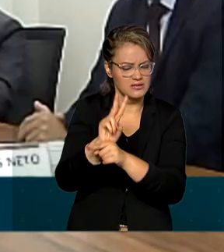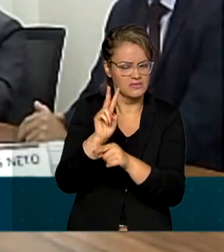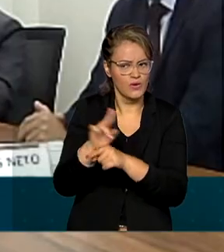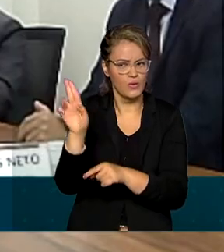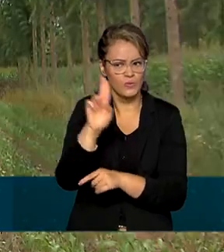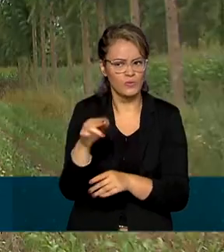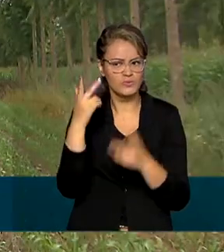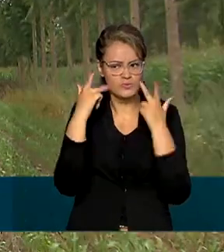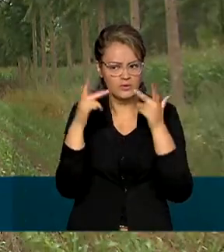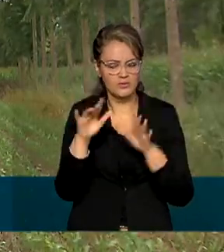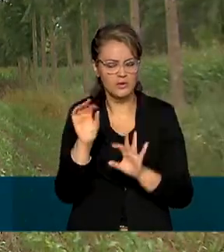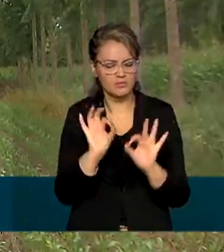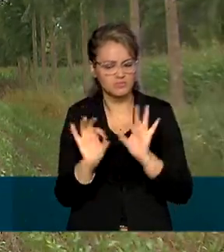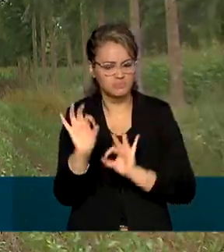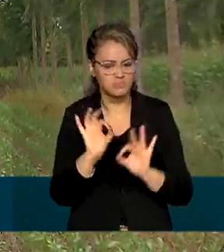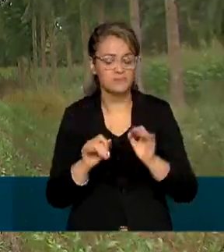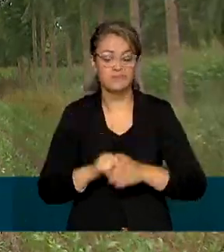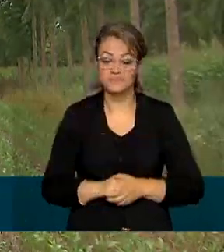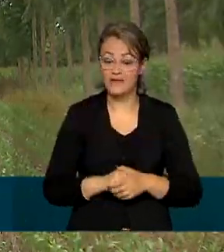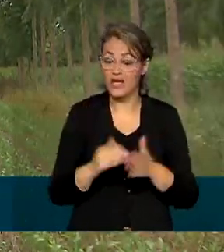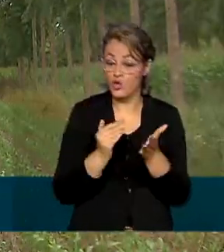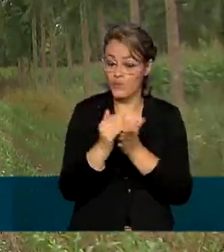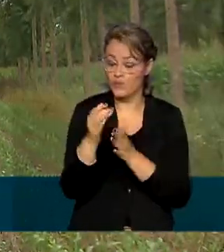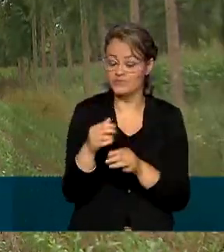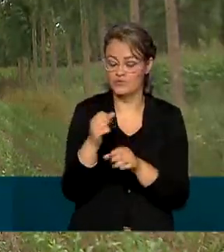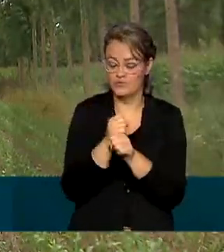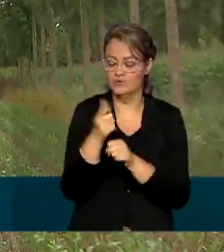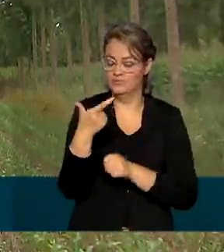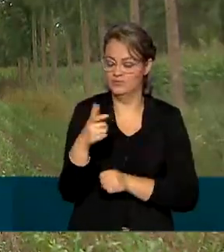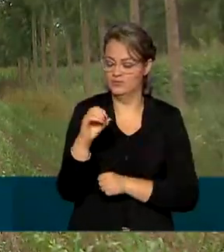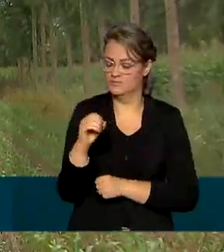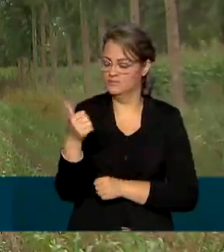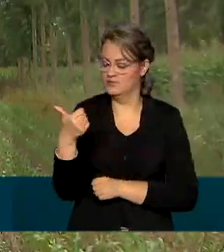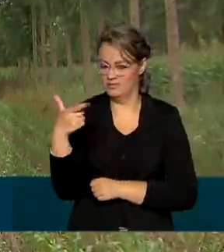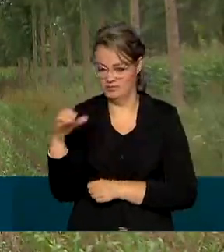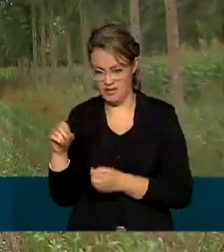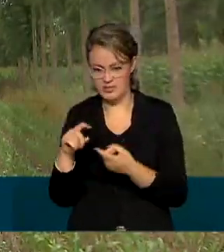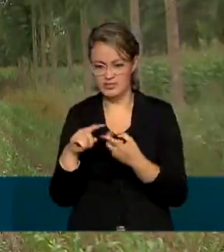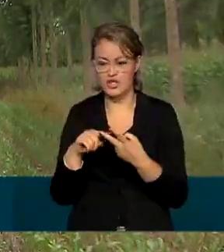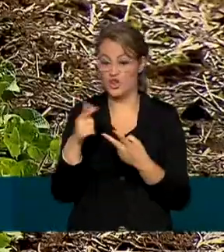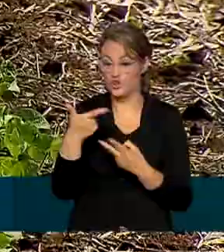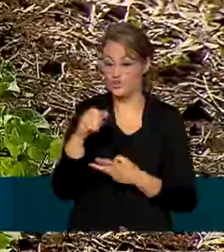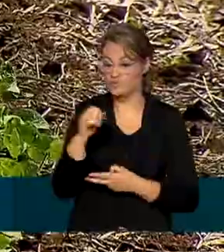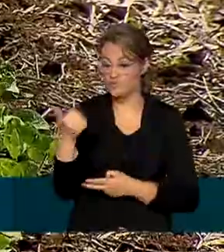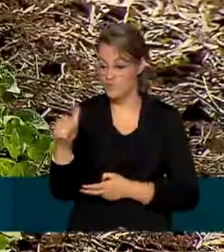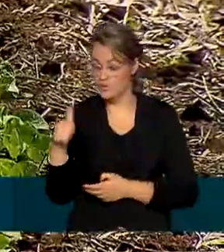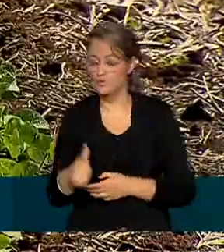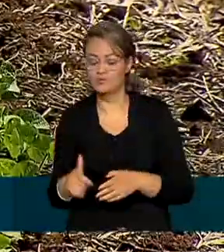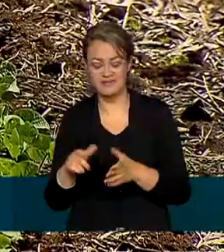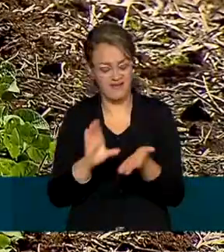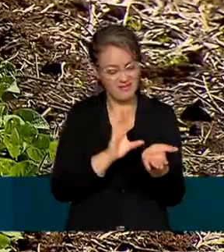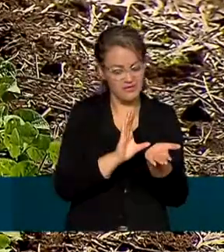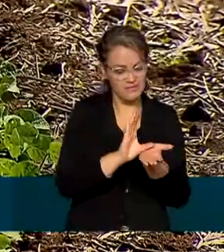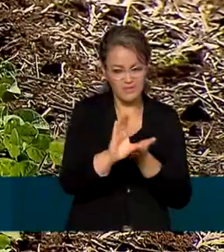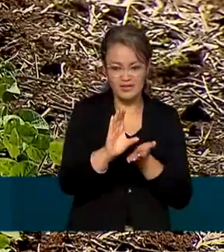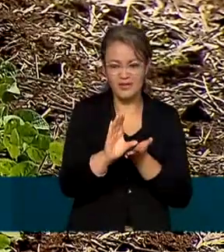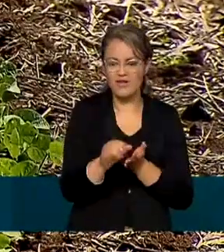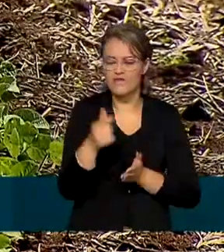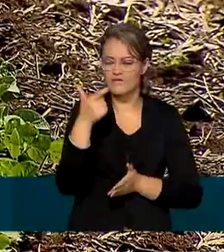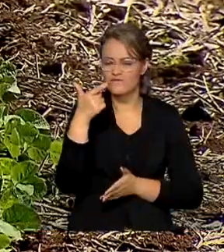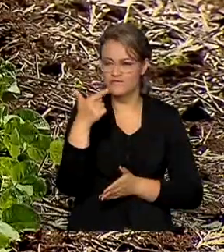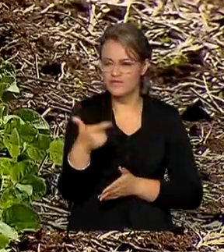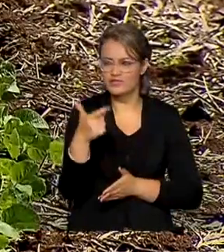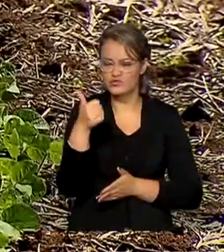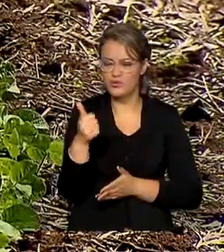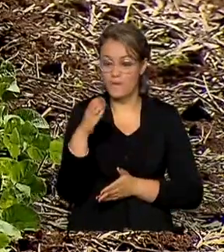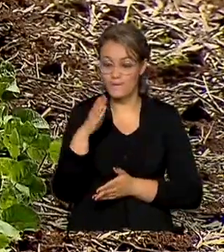recursos naturais. Criado na safra 2010-2011, o plano ABC financiou de lá para cá mais de R$